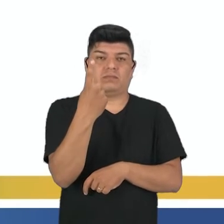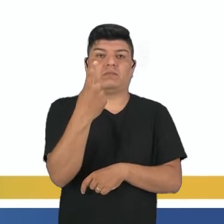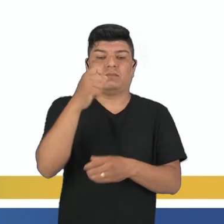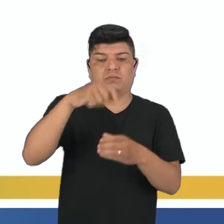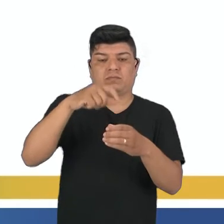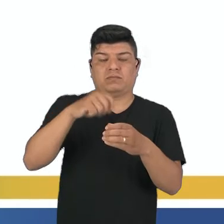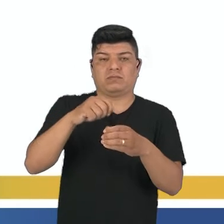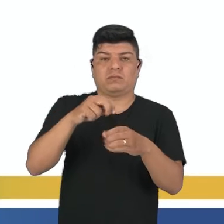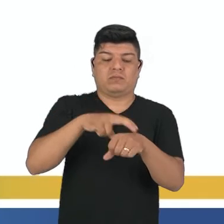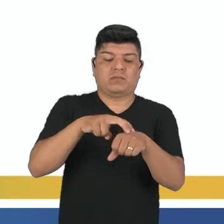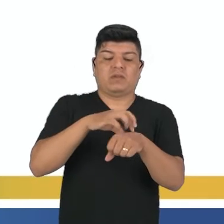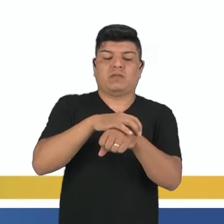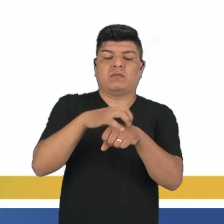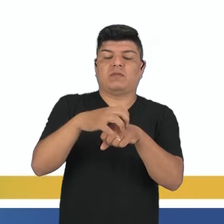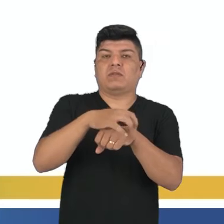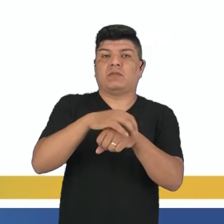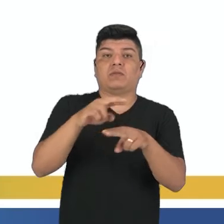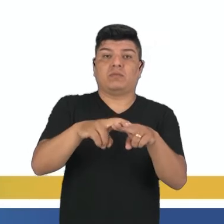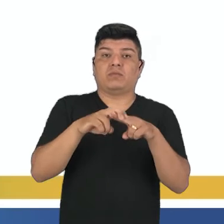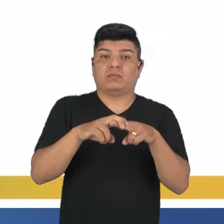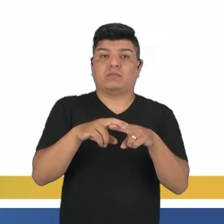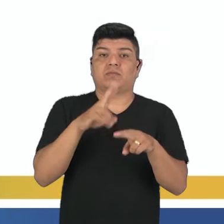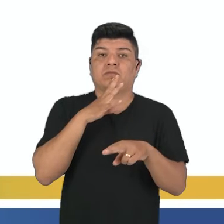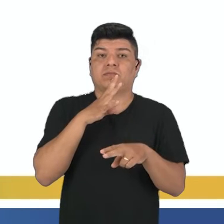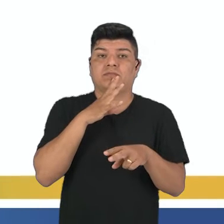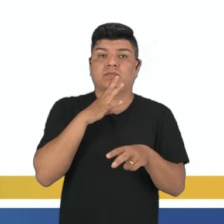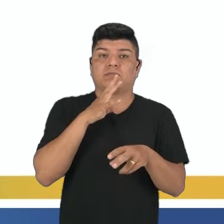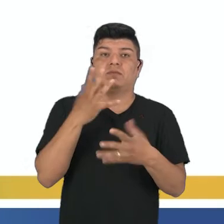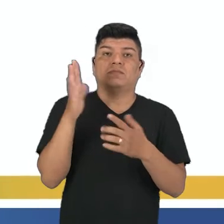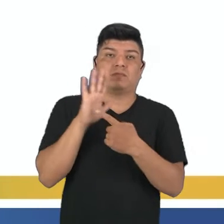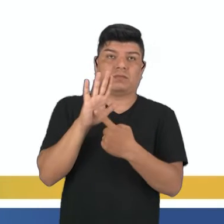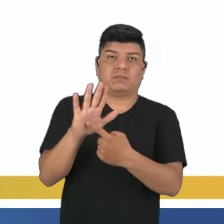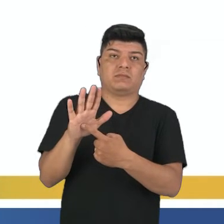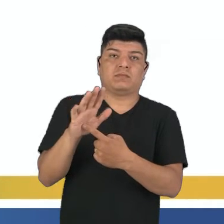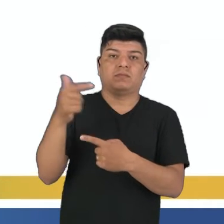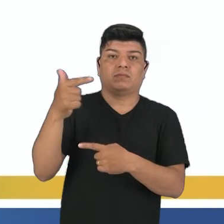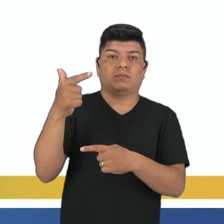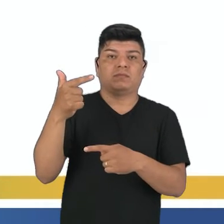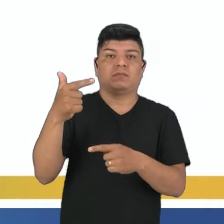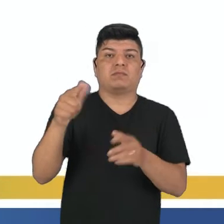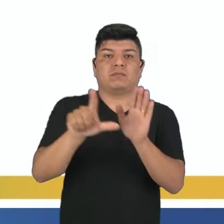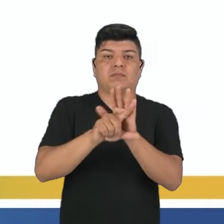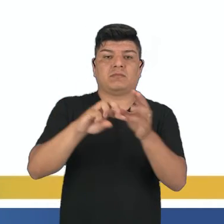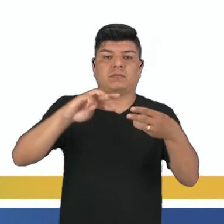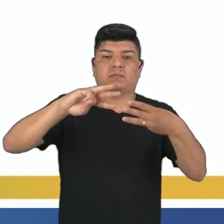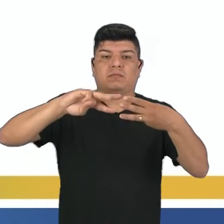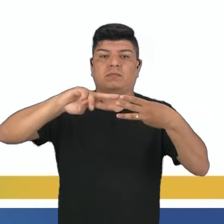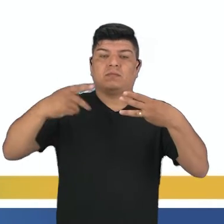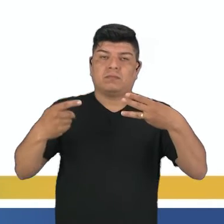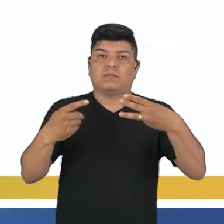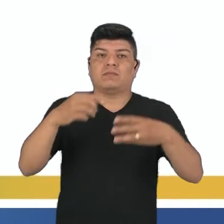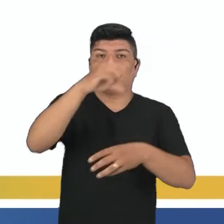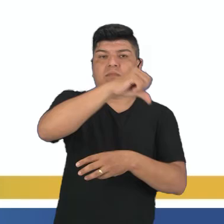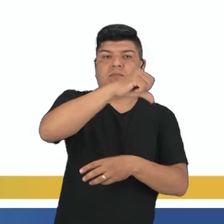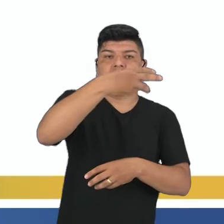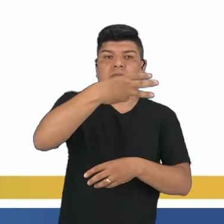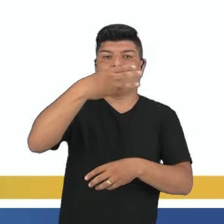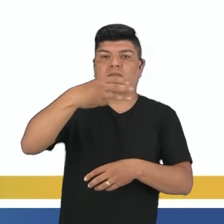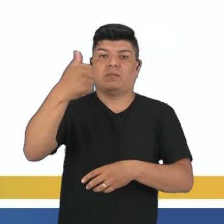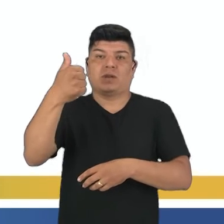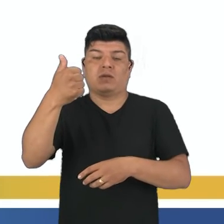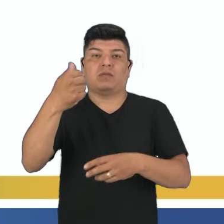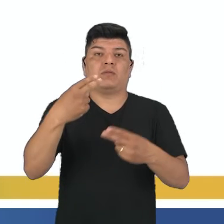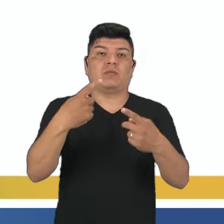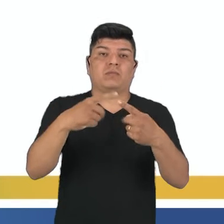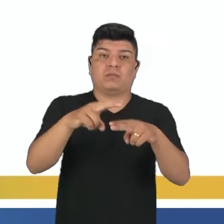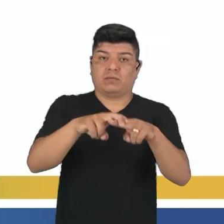semente verde rugosa. Por isso ficou conhecida então a proporção da segunda lei de Mendel como 9-3-3 para 1. Essa é